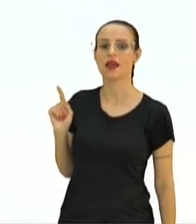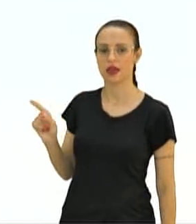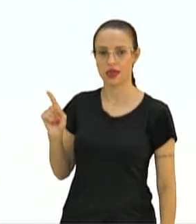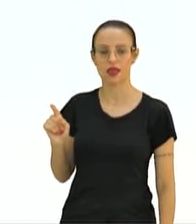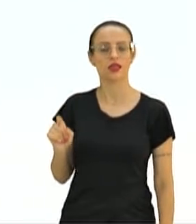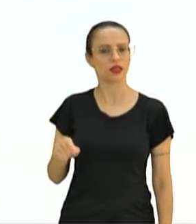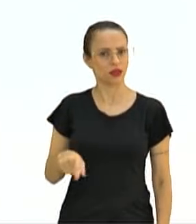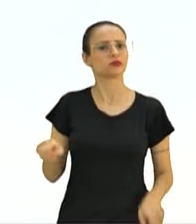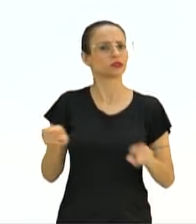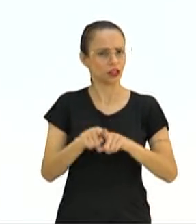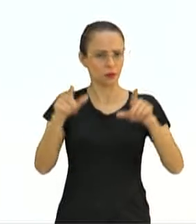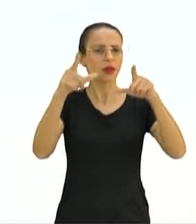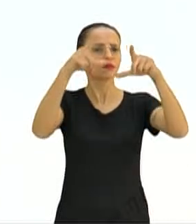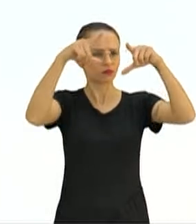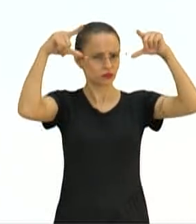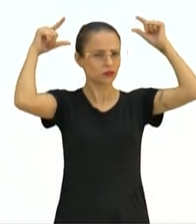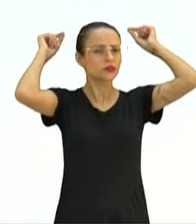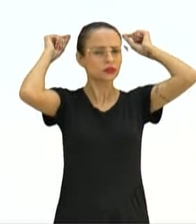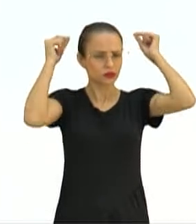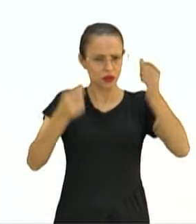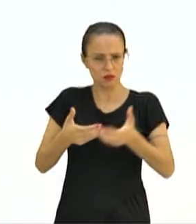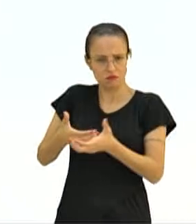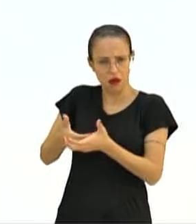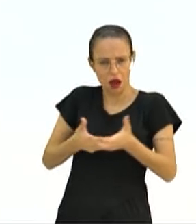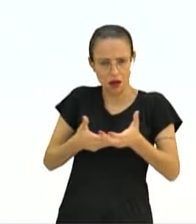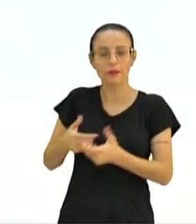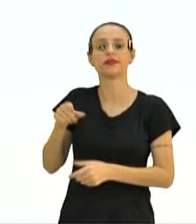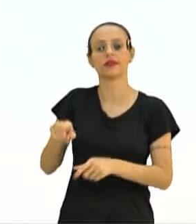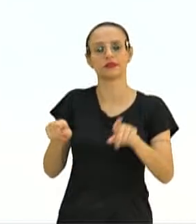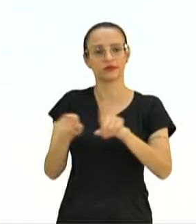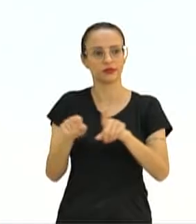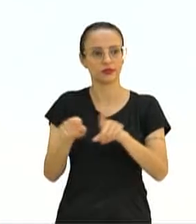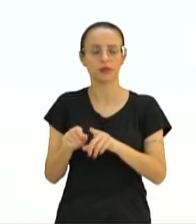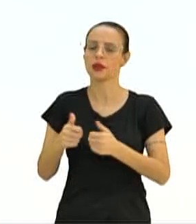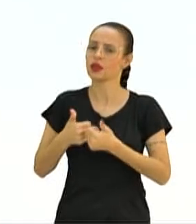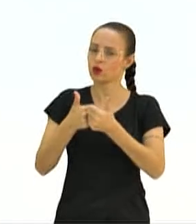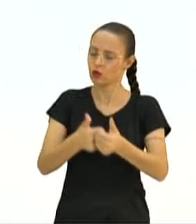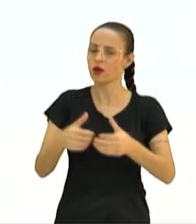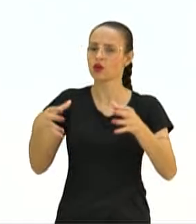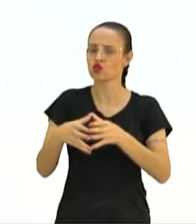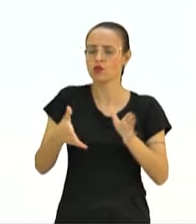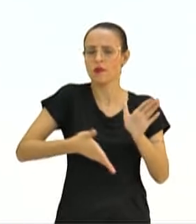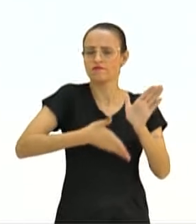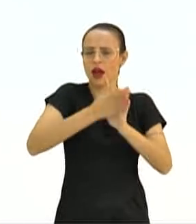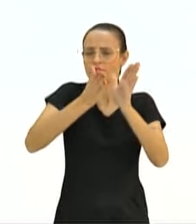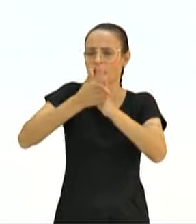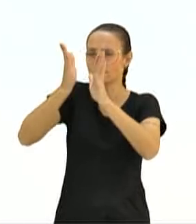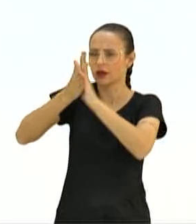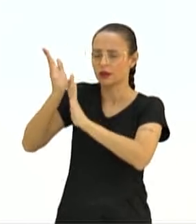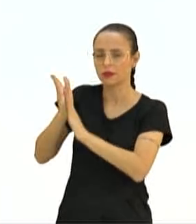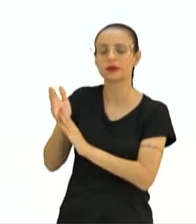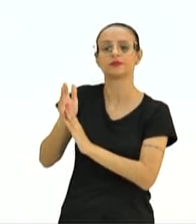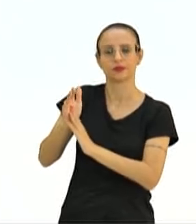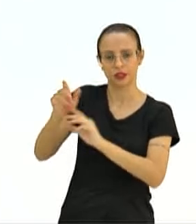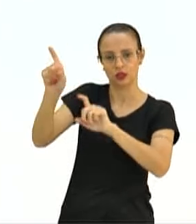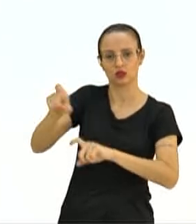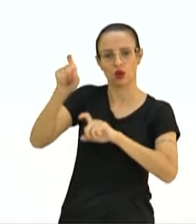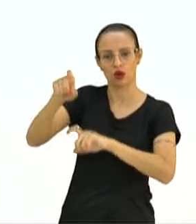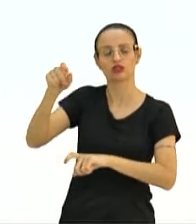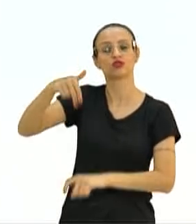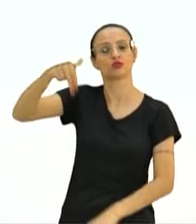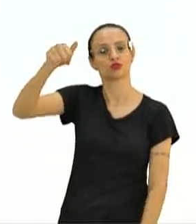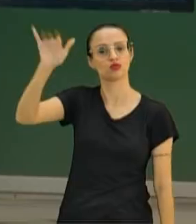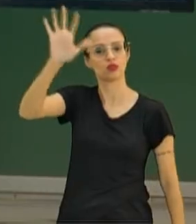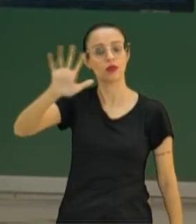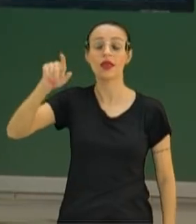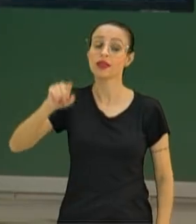uma cangaceira de fato, né, que acompanhou o grupo do Lampião aí nas andanças pelo sertão nordestino, né? Então ele nasceu como uma forma